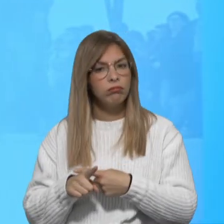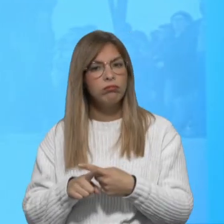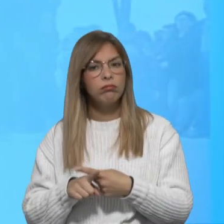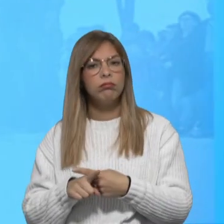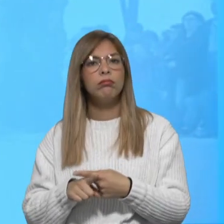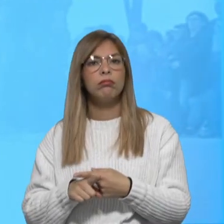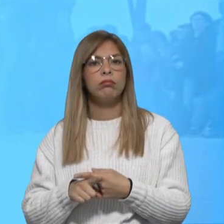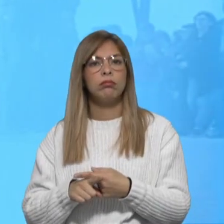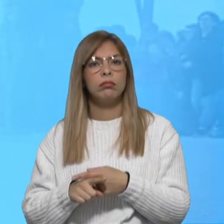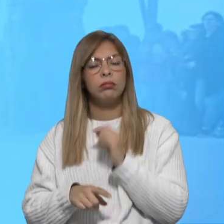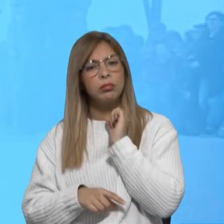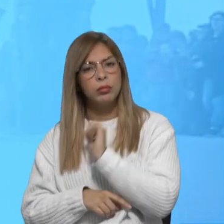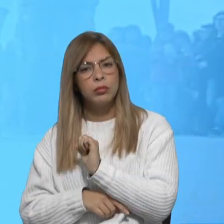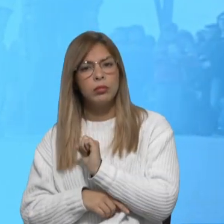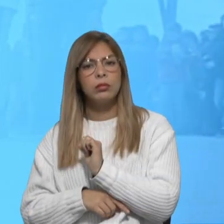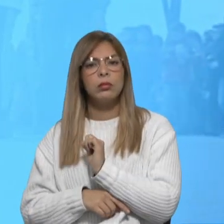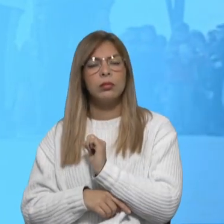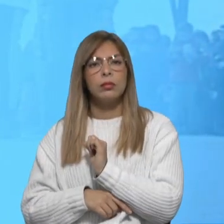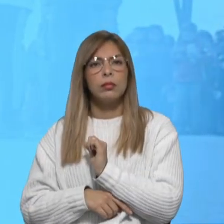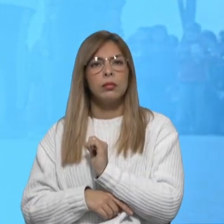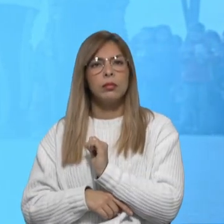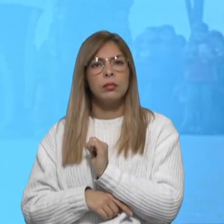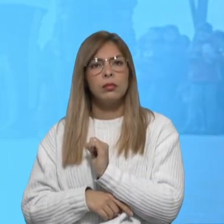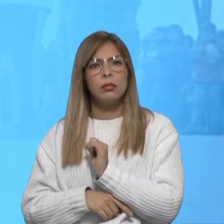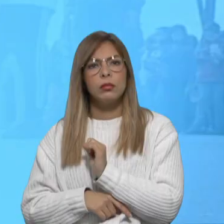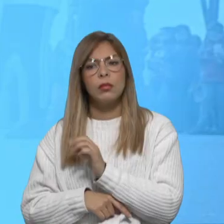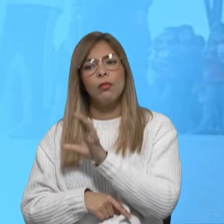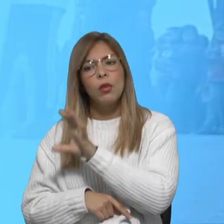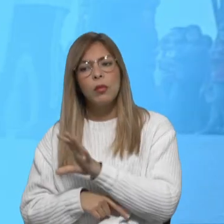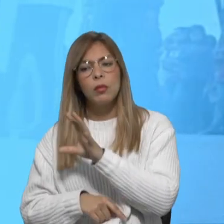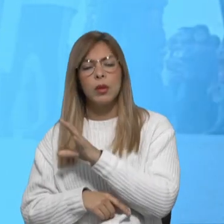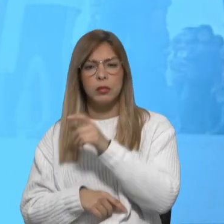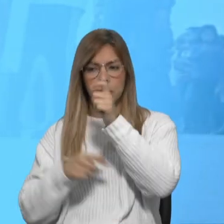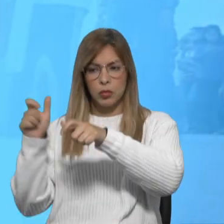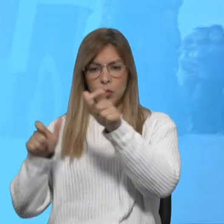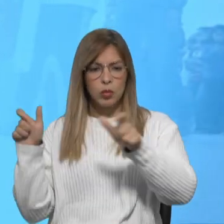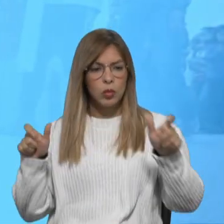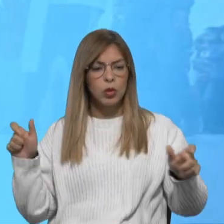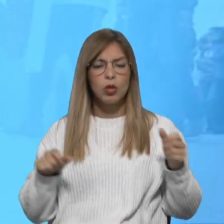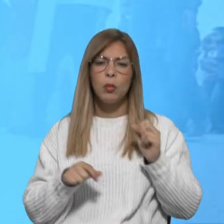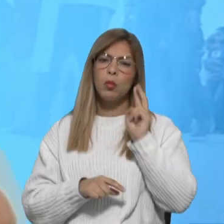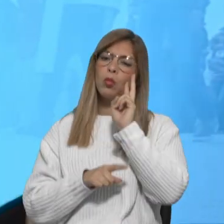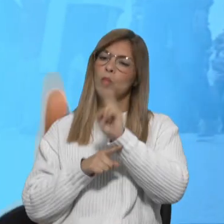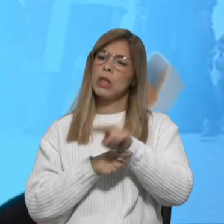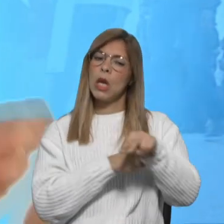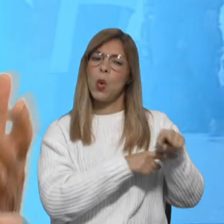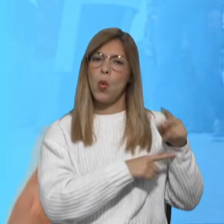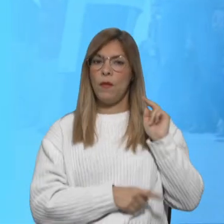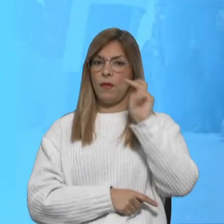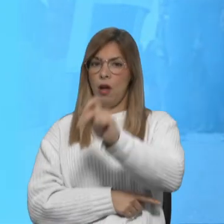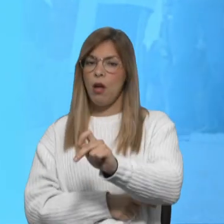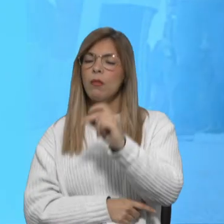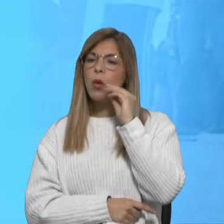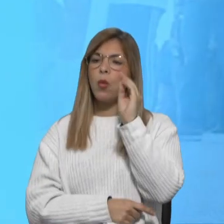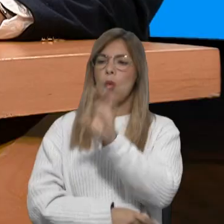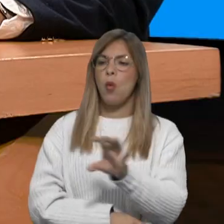estudado, é exatamente qual é o ângulo, como é que o público dos museus vê isto. Faz sentido a questão da introdução da